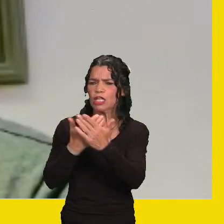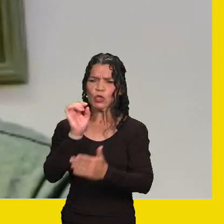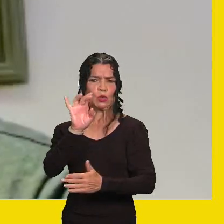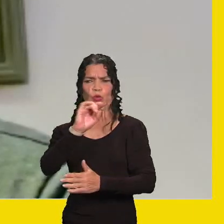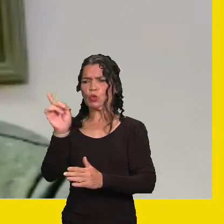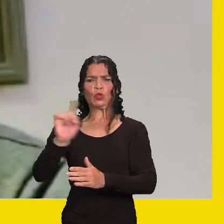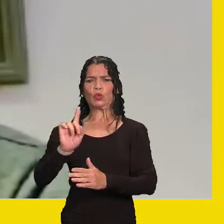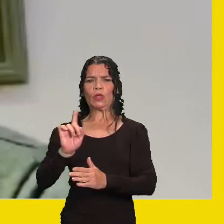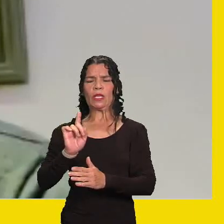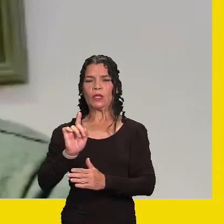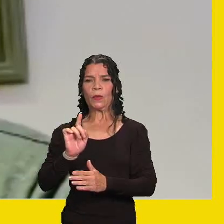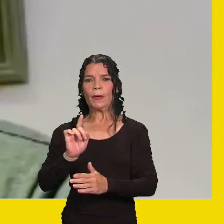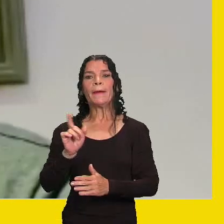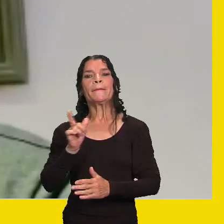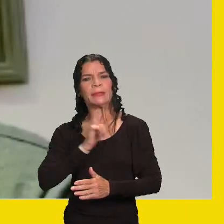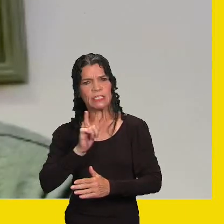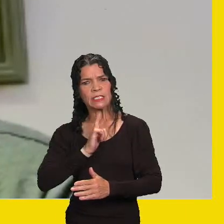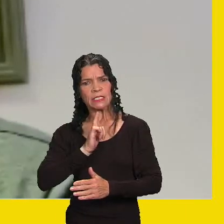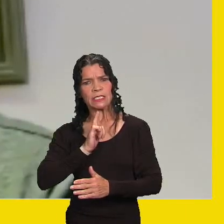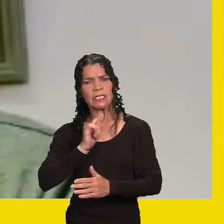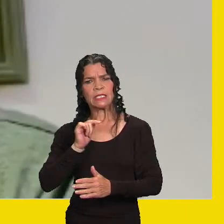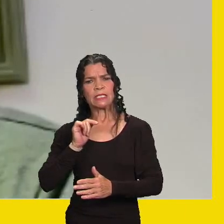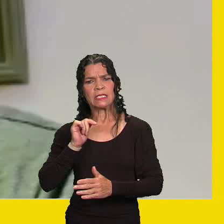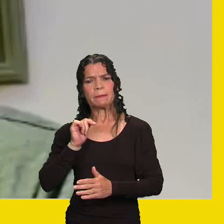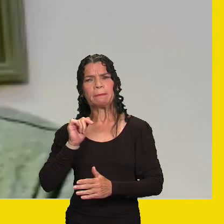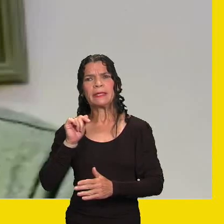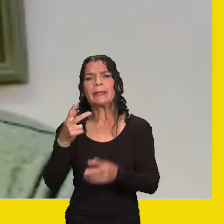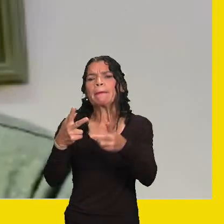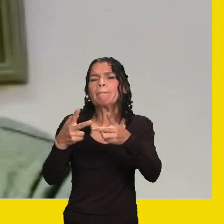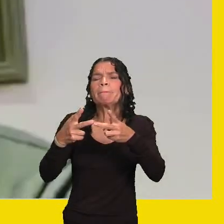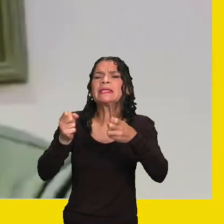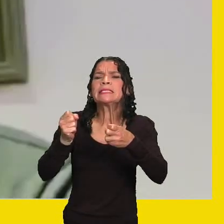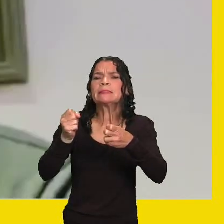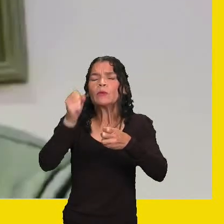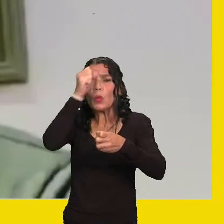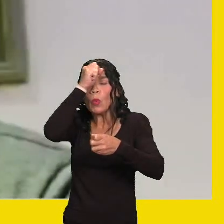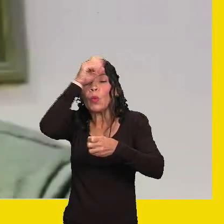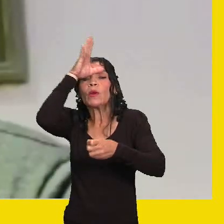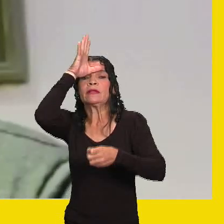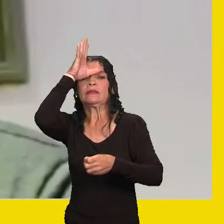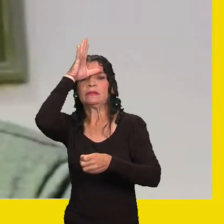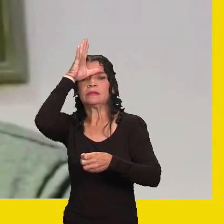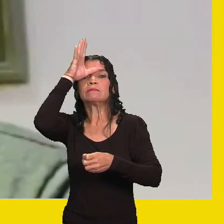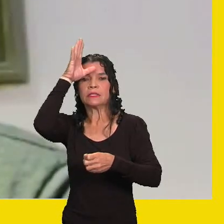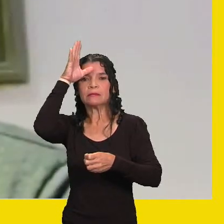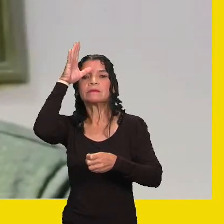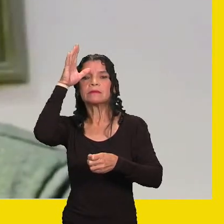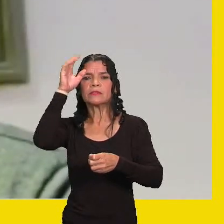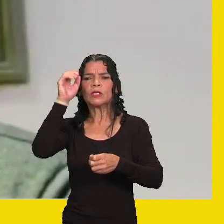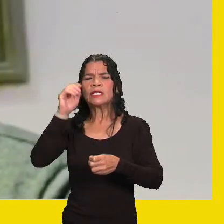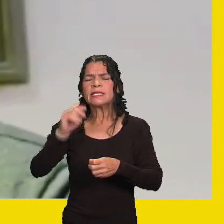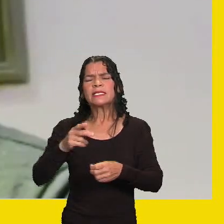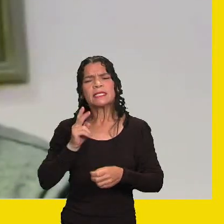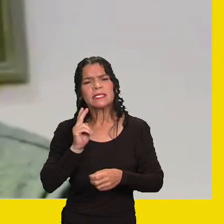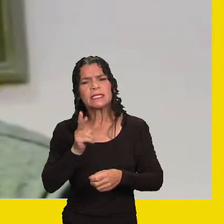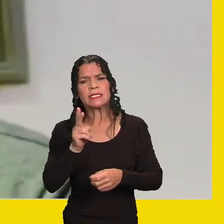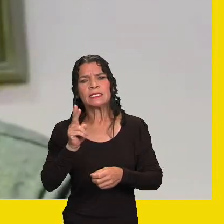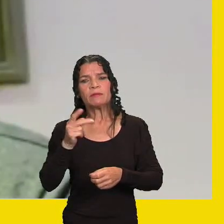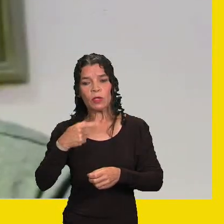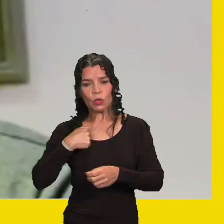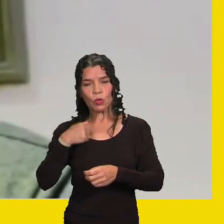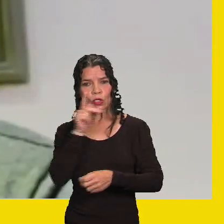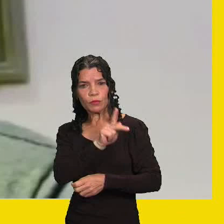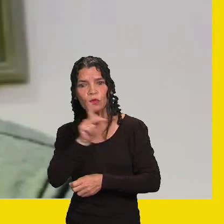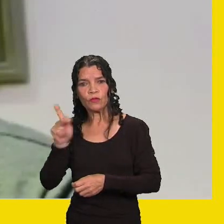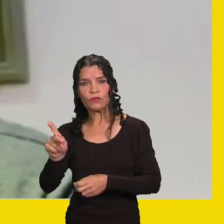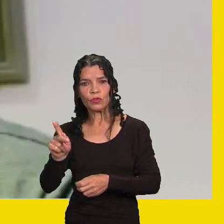têm ainda as concepções de conhecimento. Então, todas as vezes que a gente se coloca diante